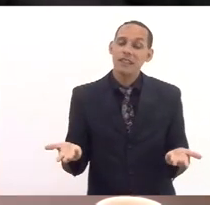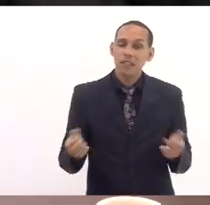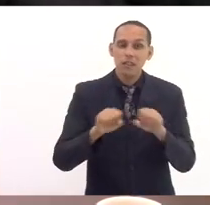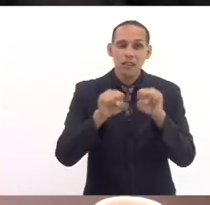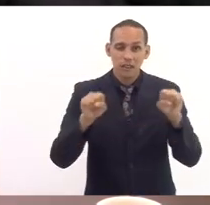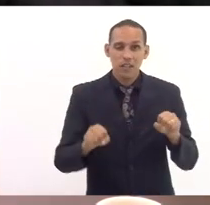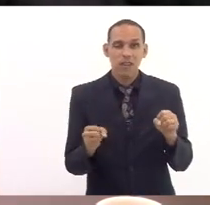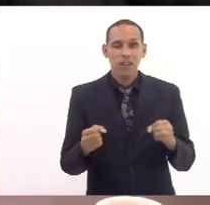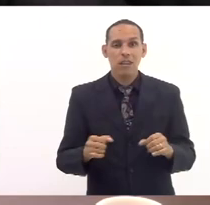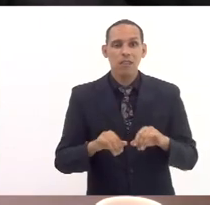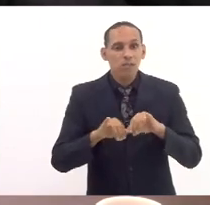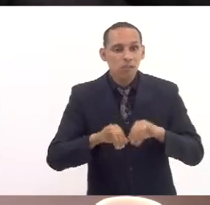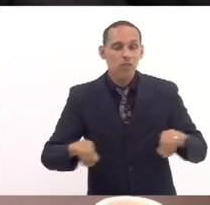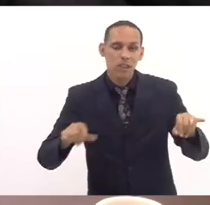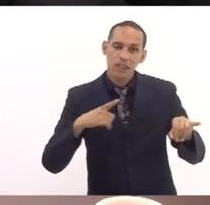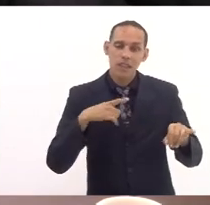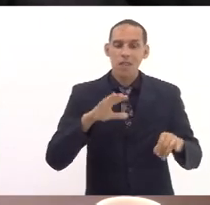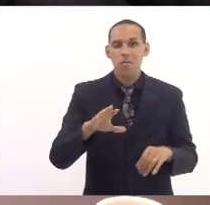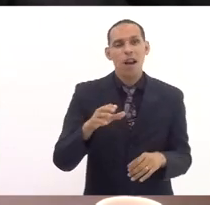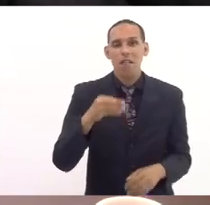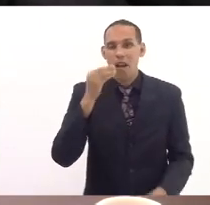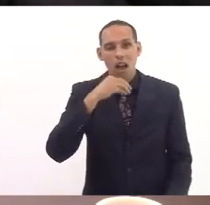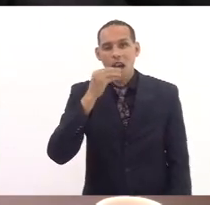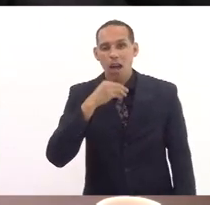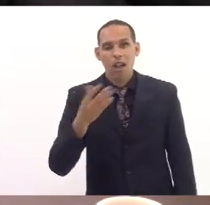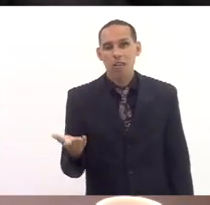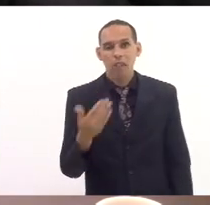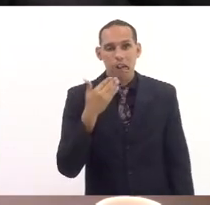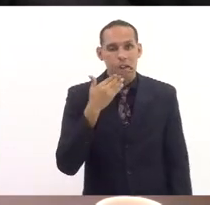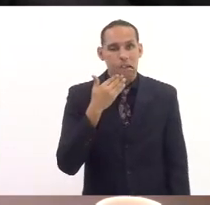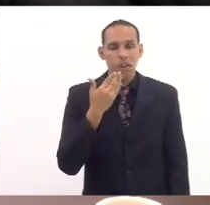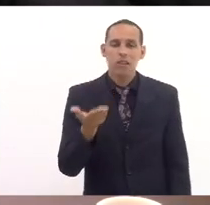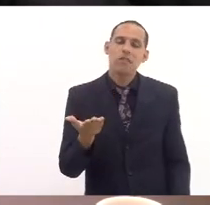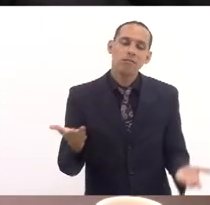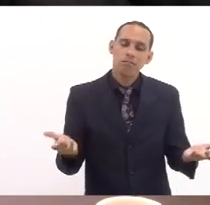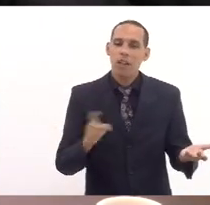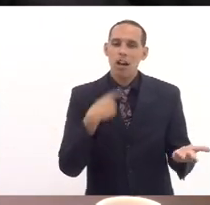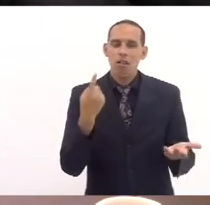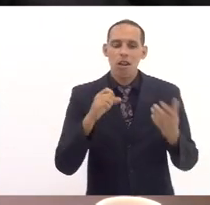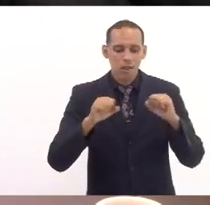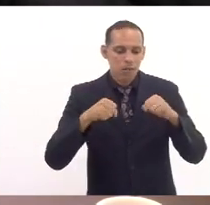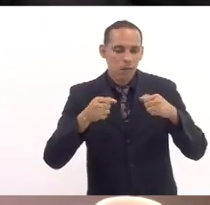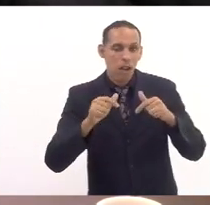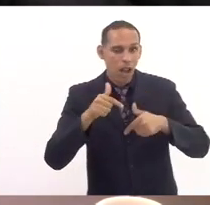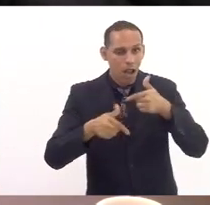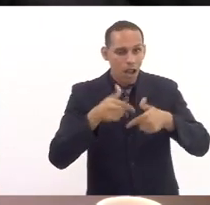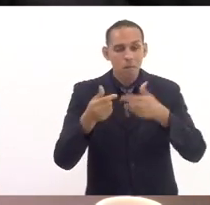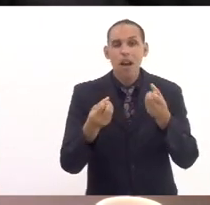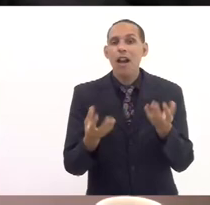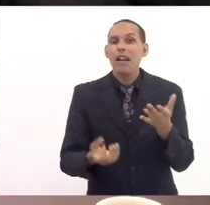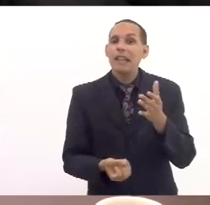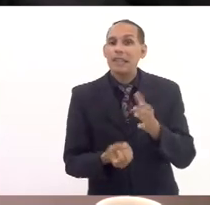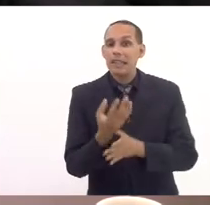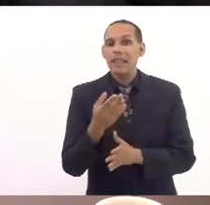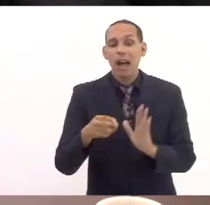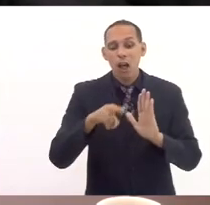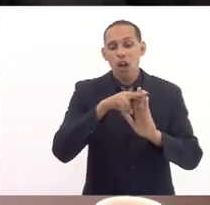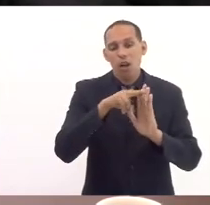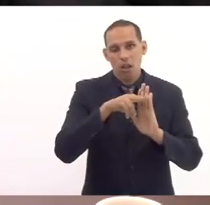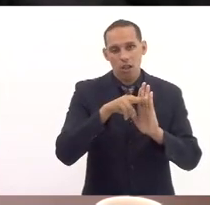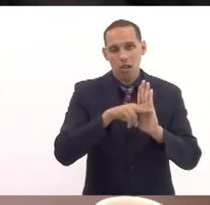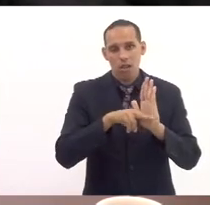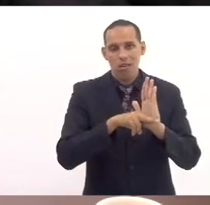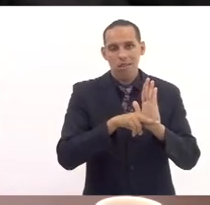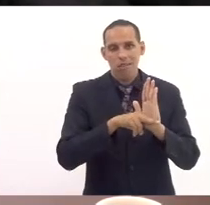de informação, mas está muito claro que é falho. Então, a agência está atuando para poder, agora sim, criar uma norma